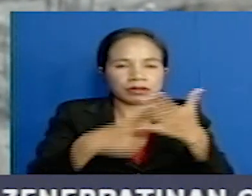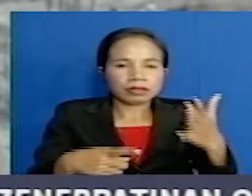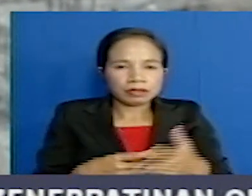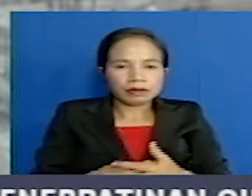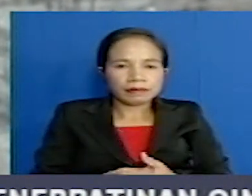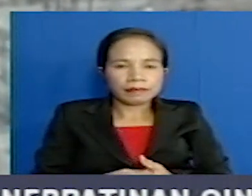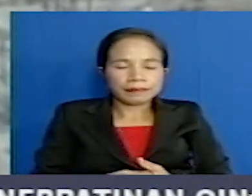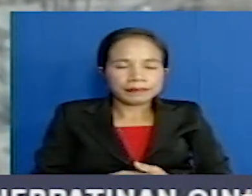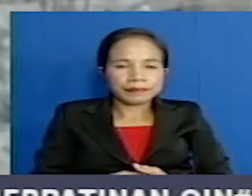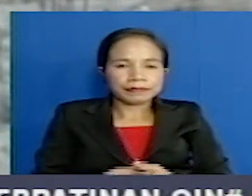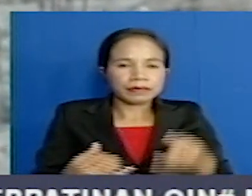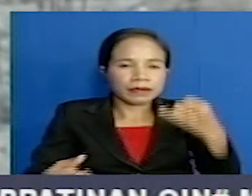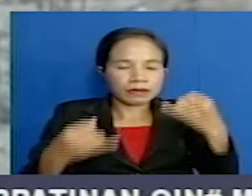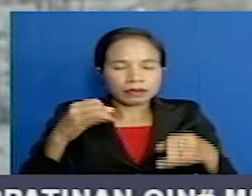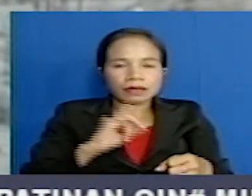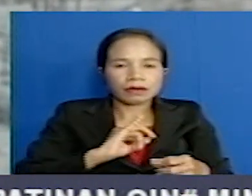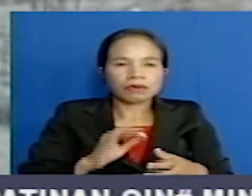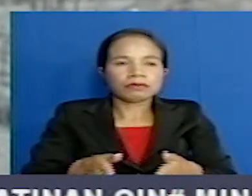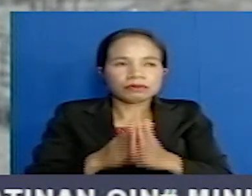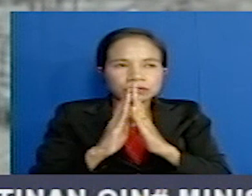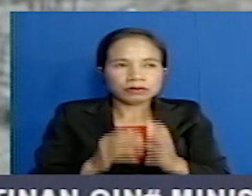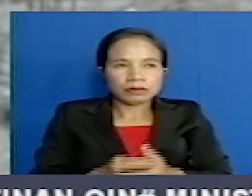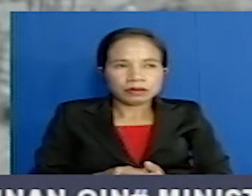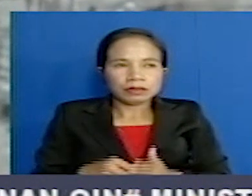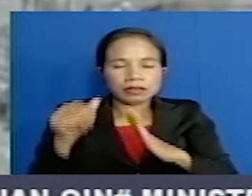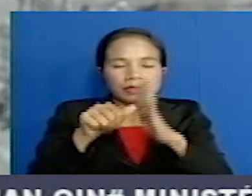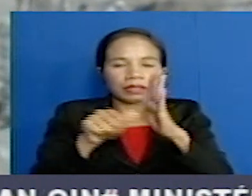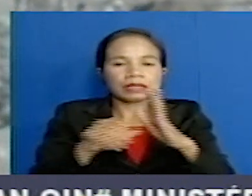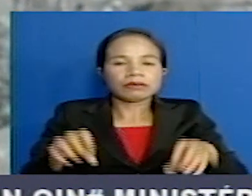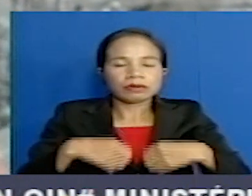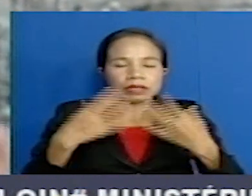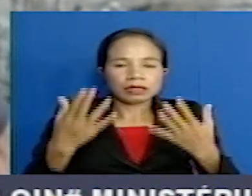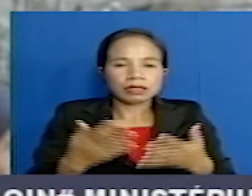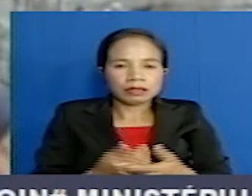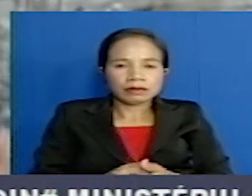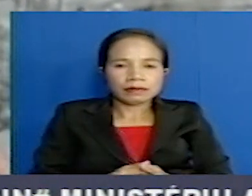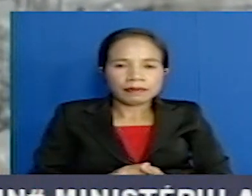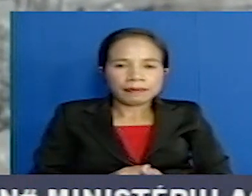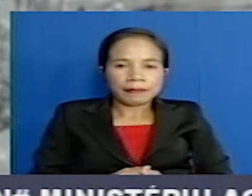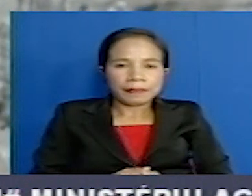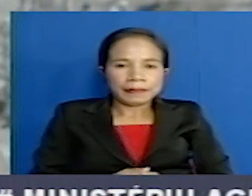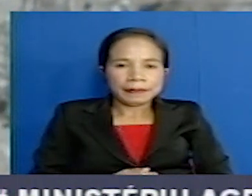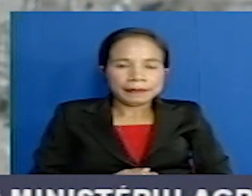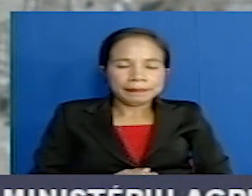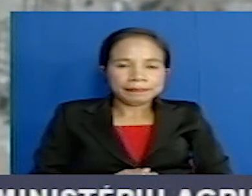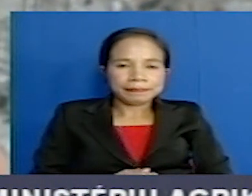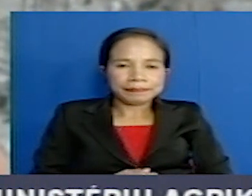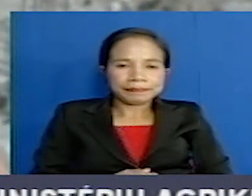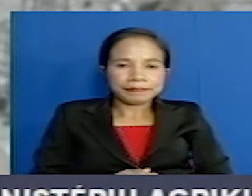Den segredo justiça andan ta auso. Segredo justiça ne artigo hira. Ba de espaço ne artigo hira.